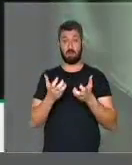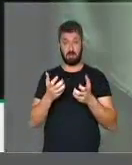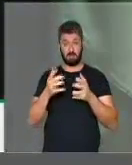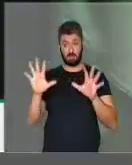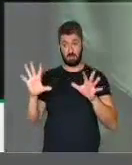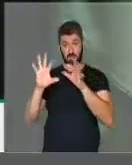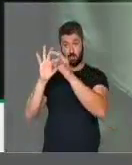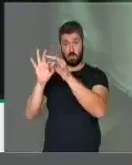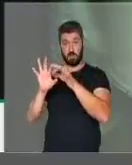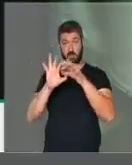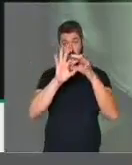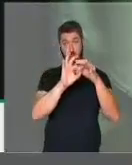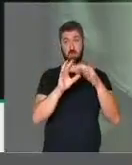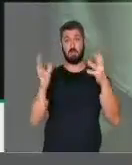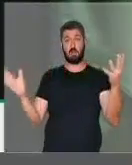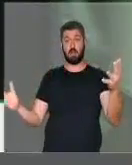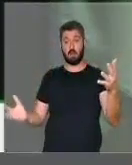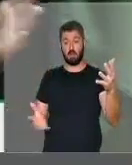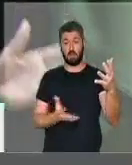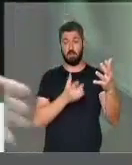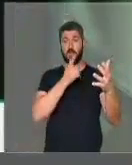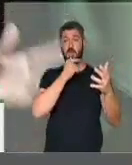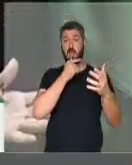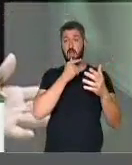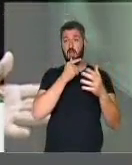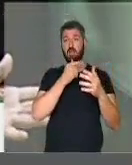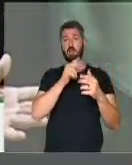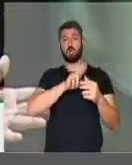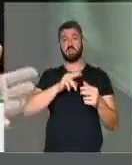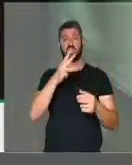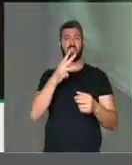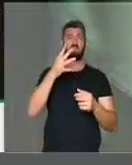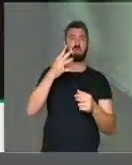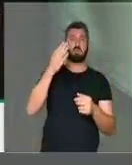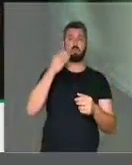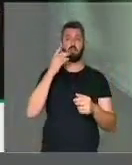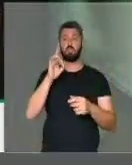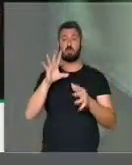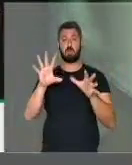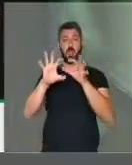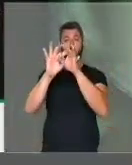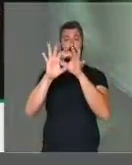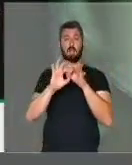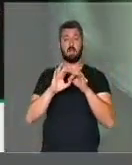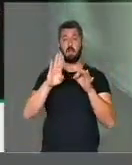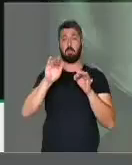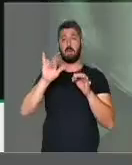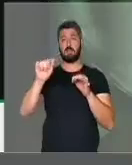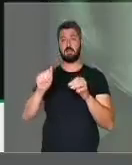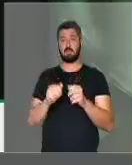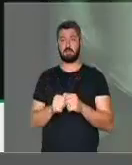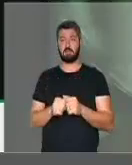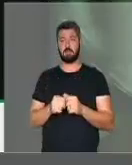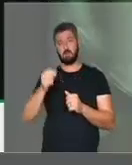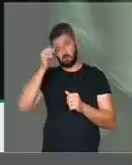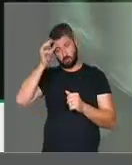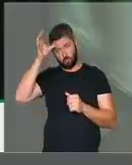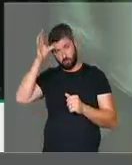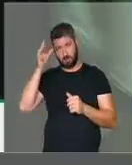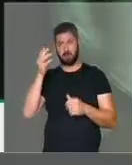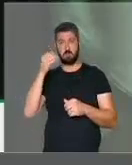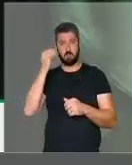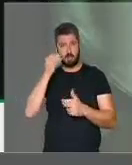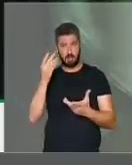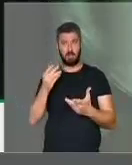dessa interligação é trazer água e gastar apenas 3 ou 4 bilhões para interligar as bacias, o